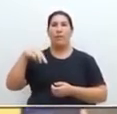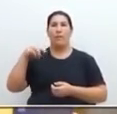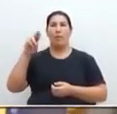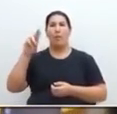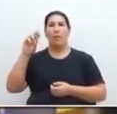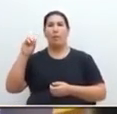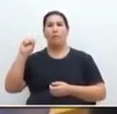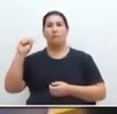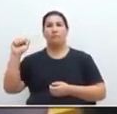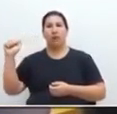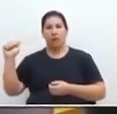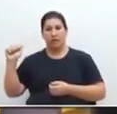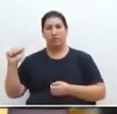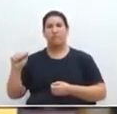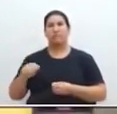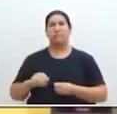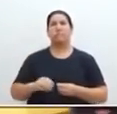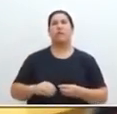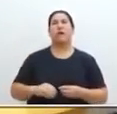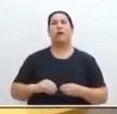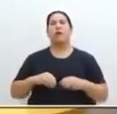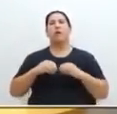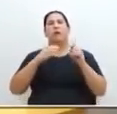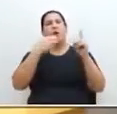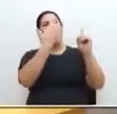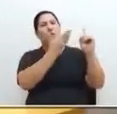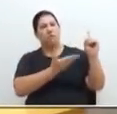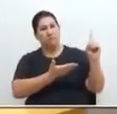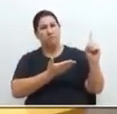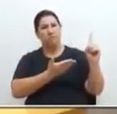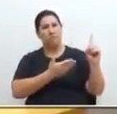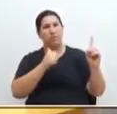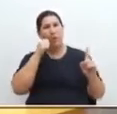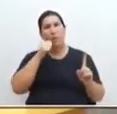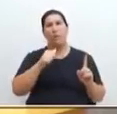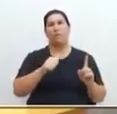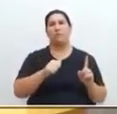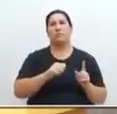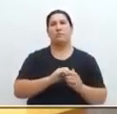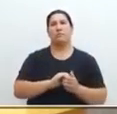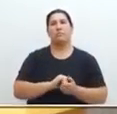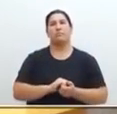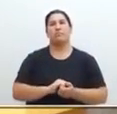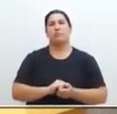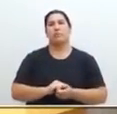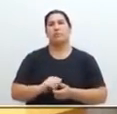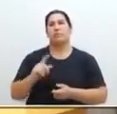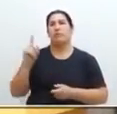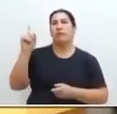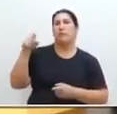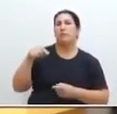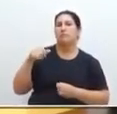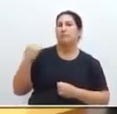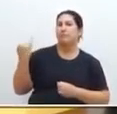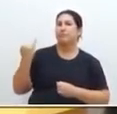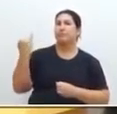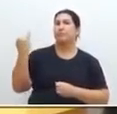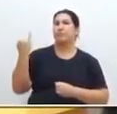homenagem que você sempre presta às mulheres e é muito importante